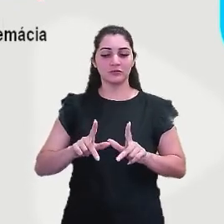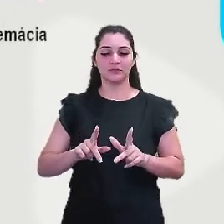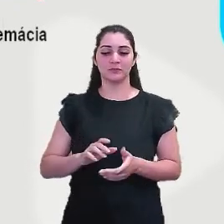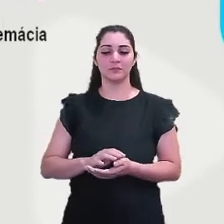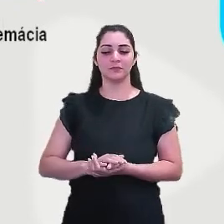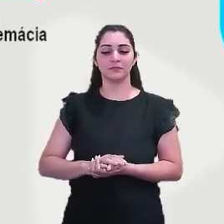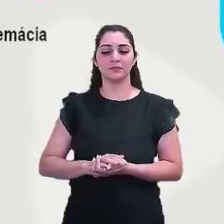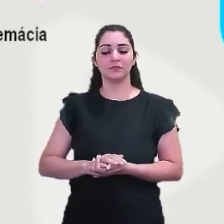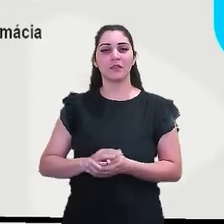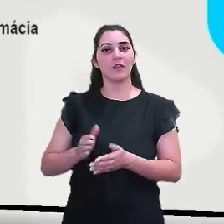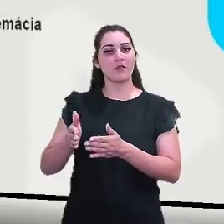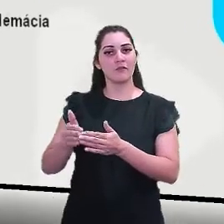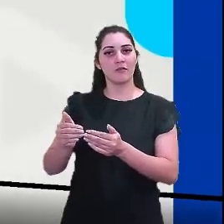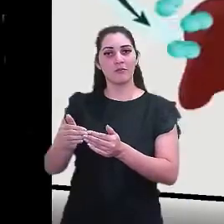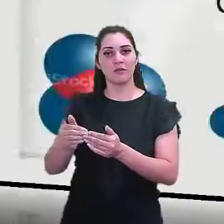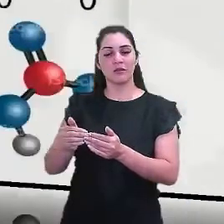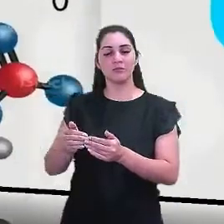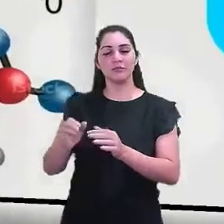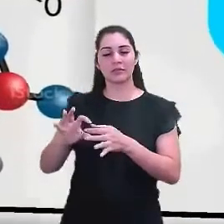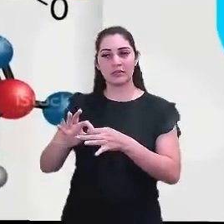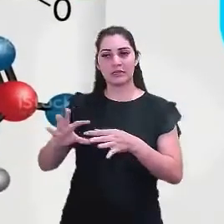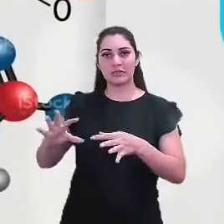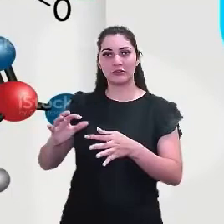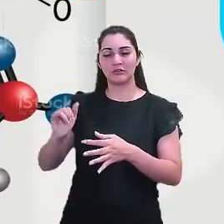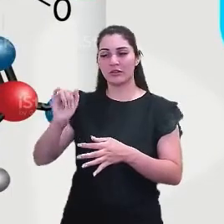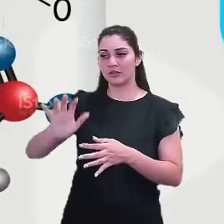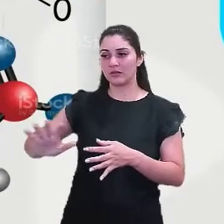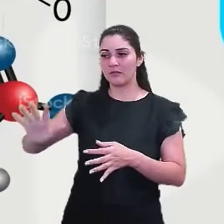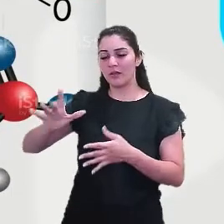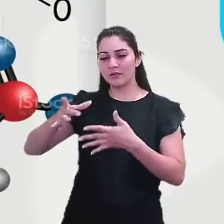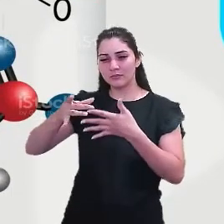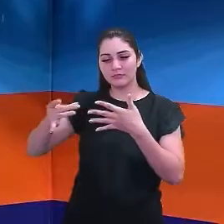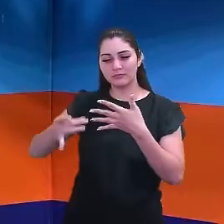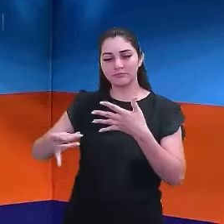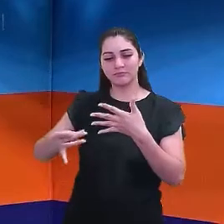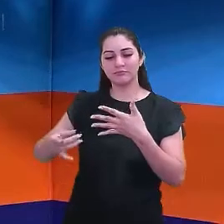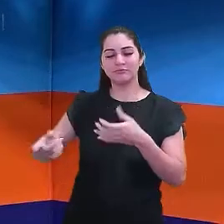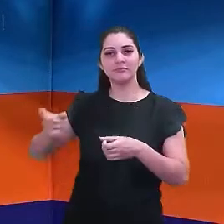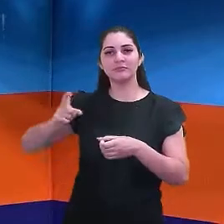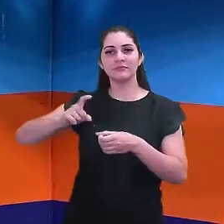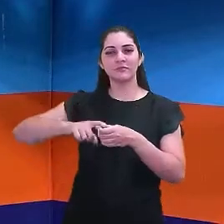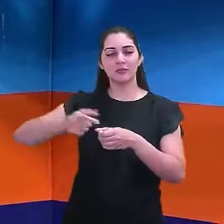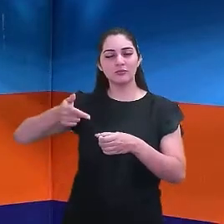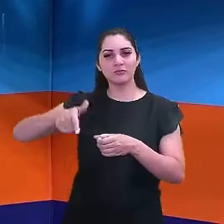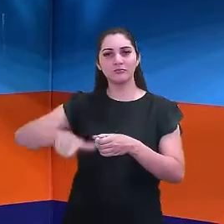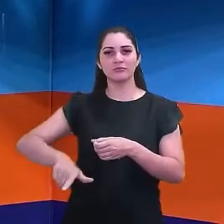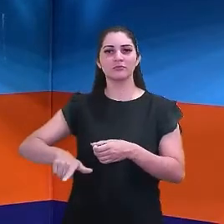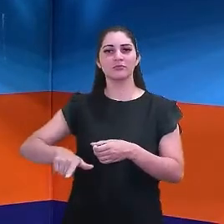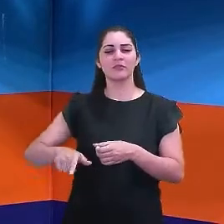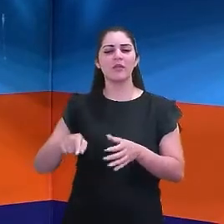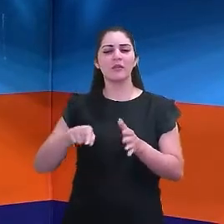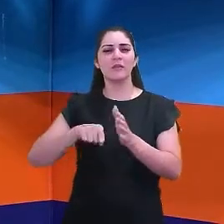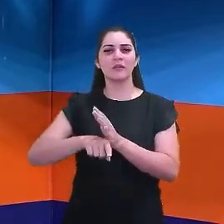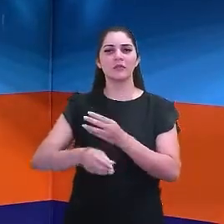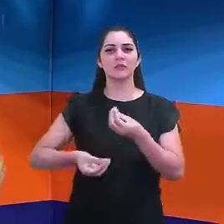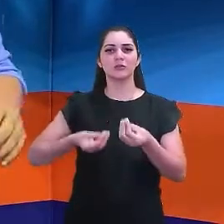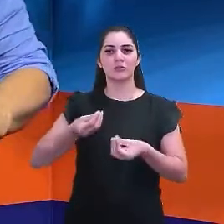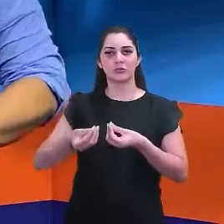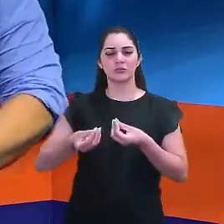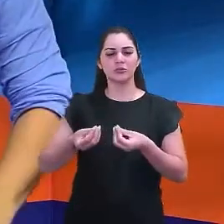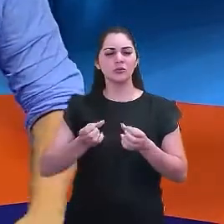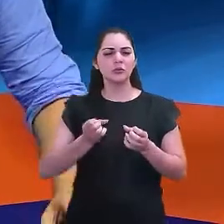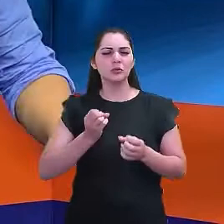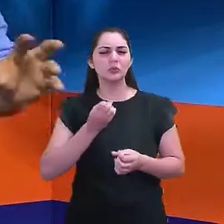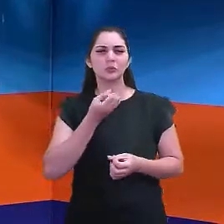já vou pedir a produção deixar aí pra gente justamente detalhar agora. Volta aqui comigo, por favor, produção. Porque talvez você possa estar se perguntando assim, mas peraí, Apris, tudo bem.